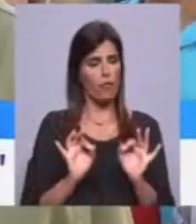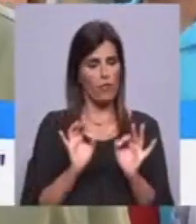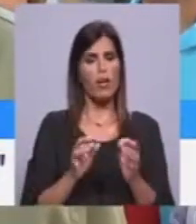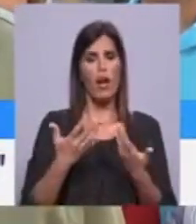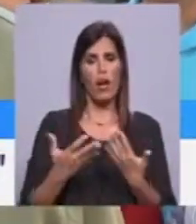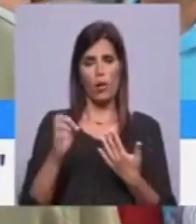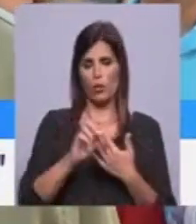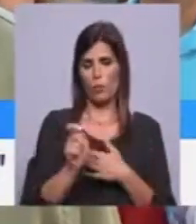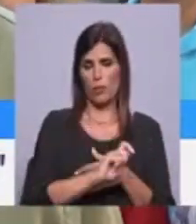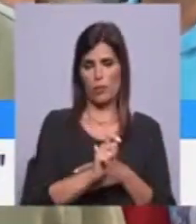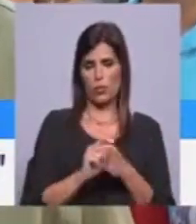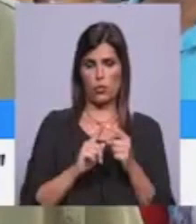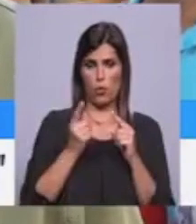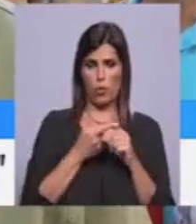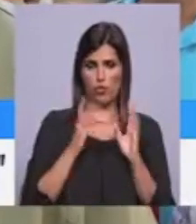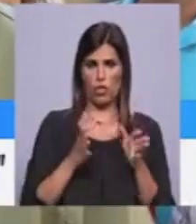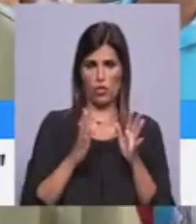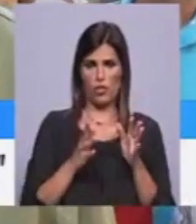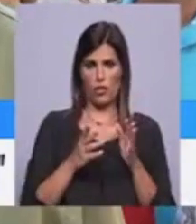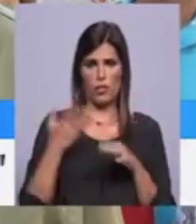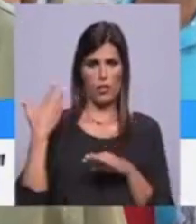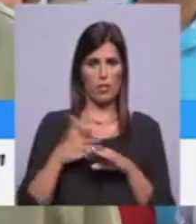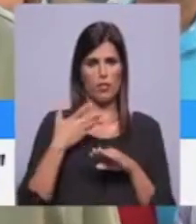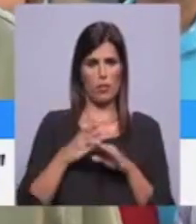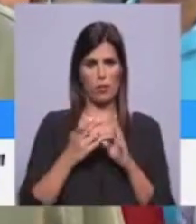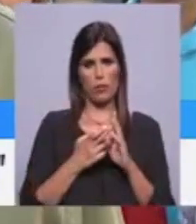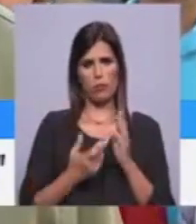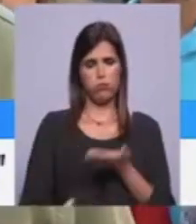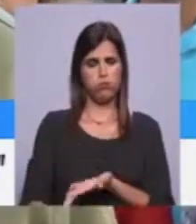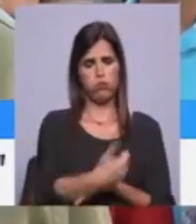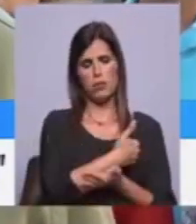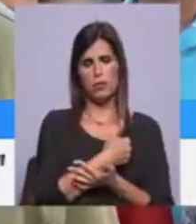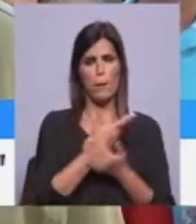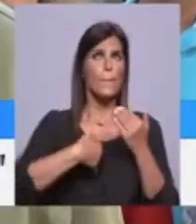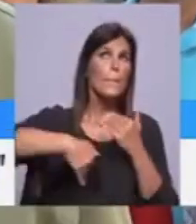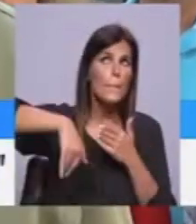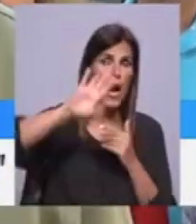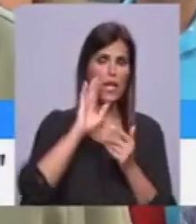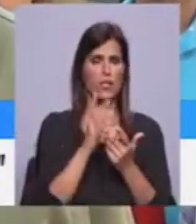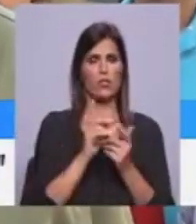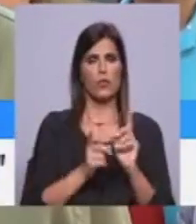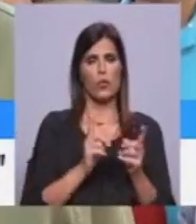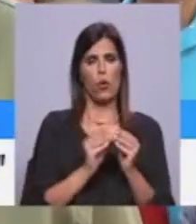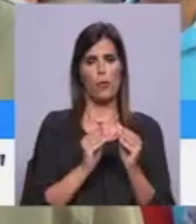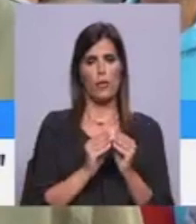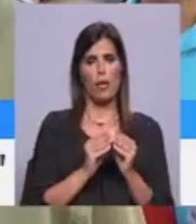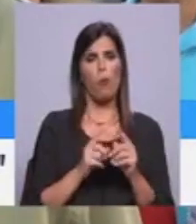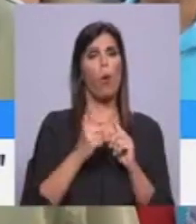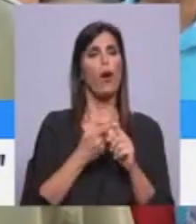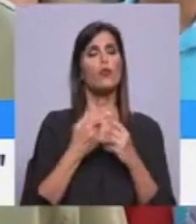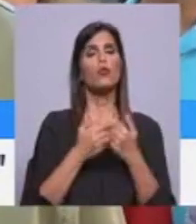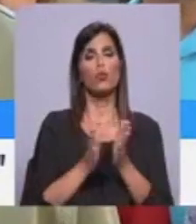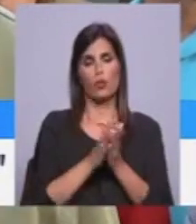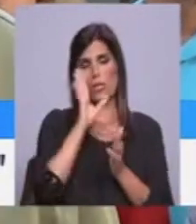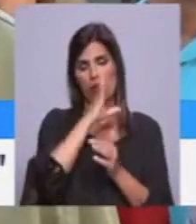com 8 meses do ano concluídos, já estamos com aumentos de receitas fiscais superiores àquilo que tínhamos previsto para todo o ano. Portanto, se o Governo